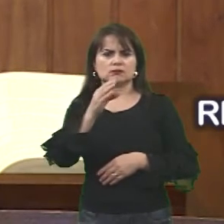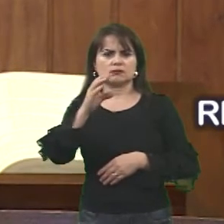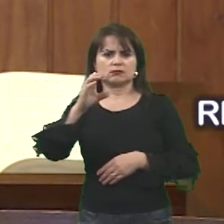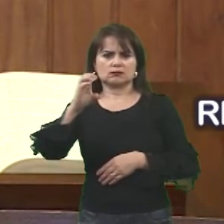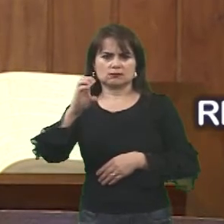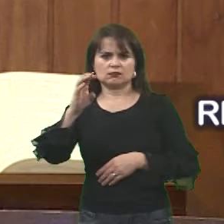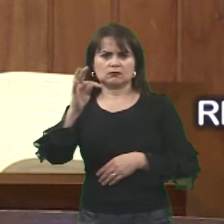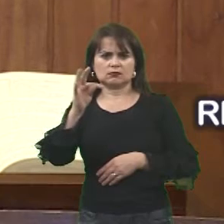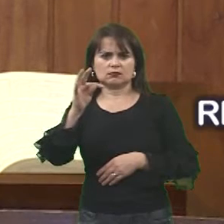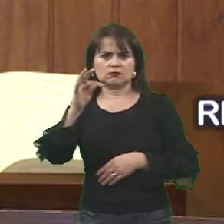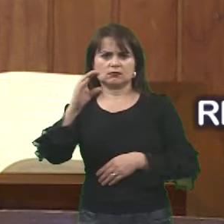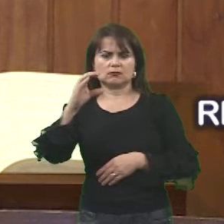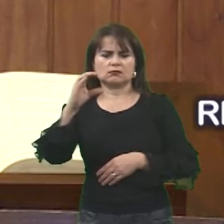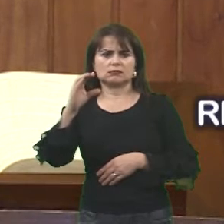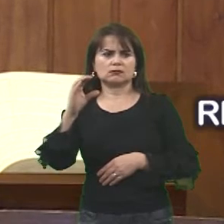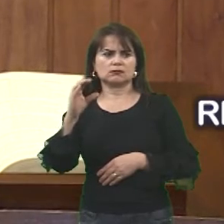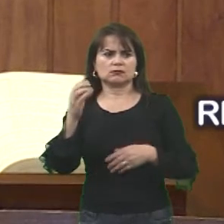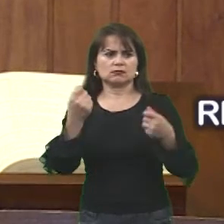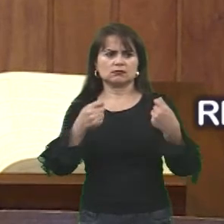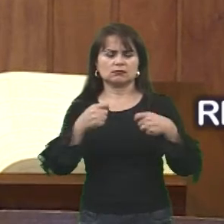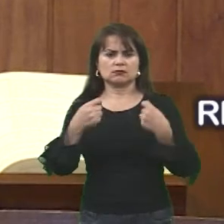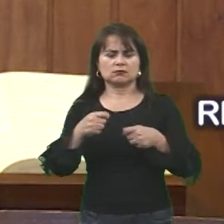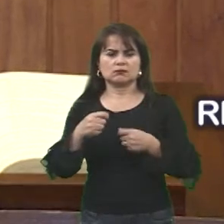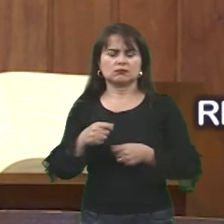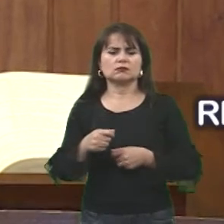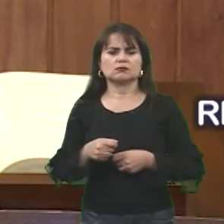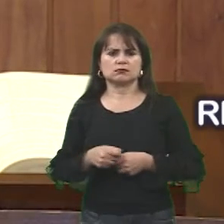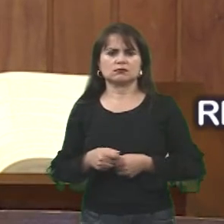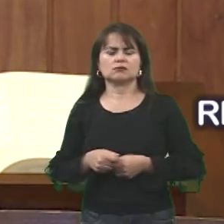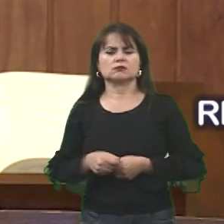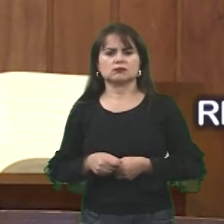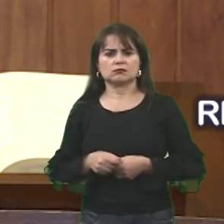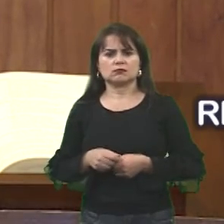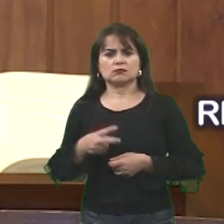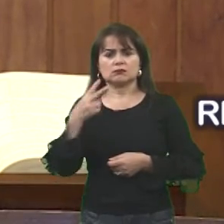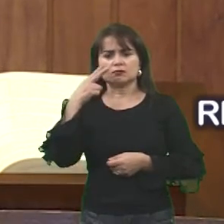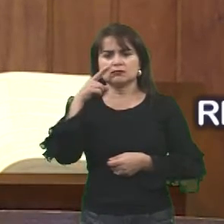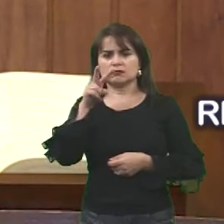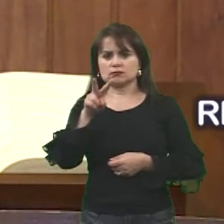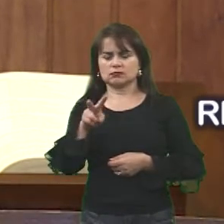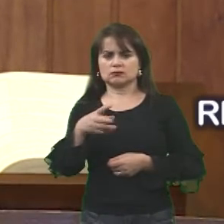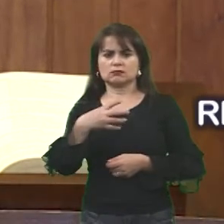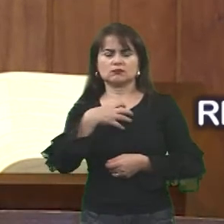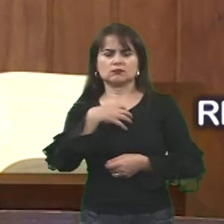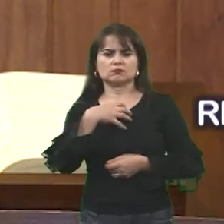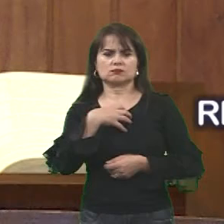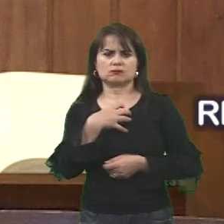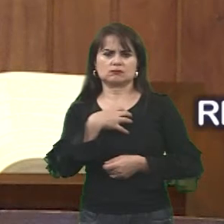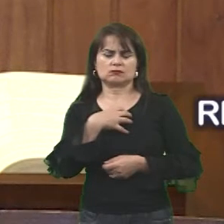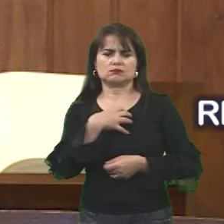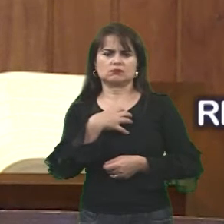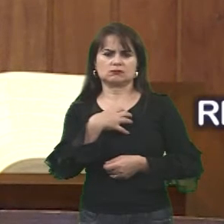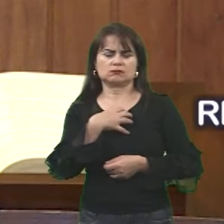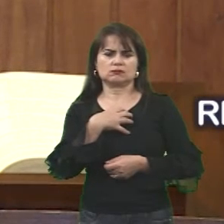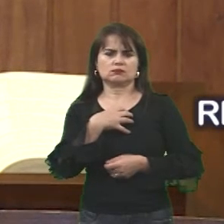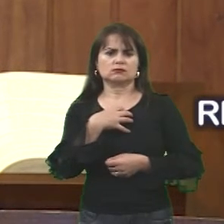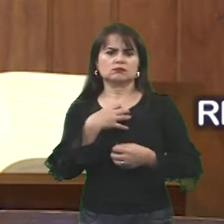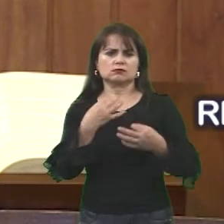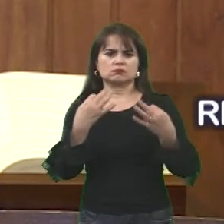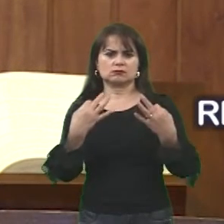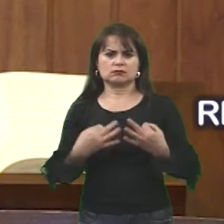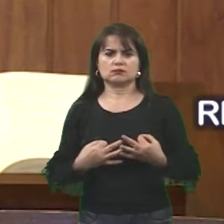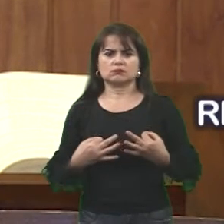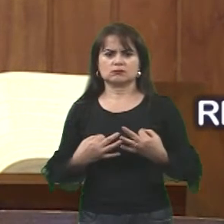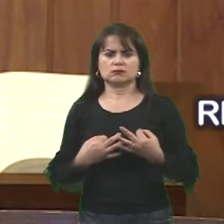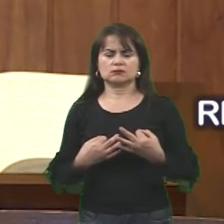e um olhar preocupado com esse, tanto com as faculdades Unicamp, Unesp, né,